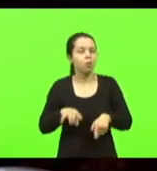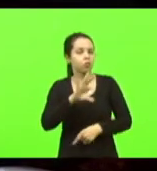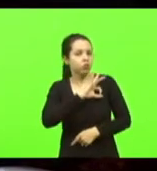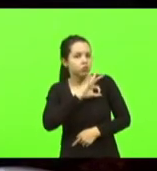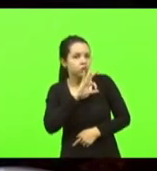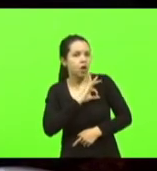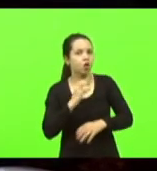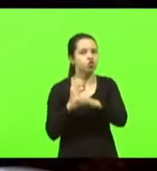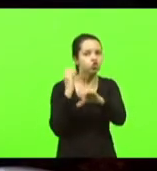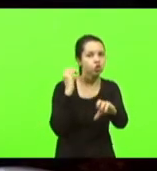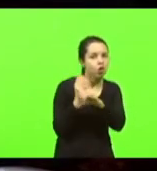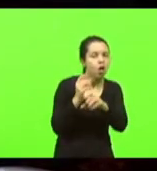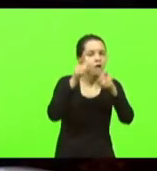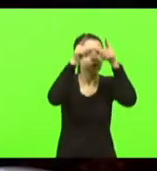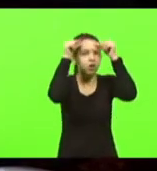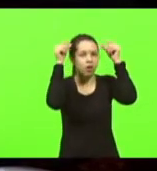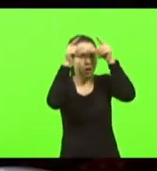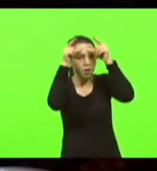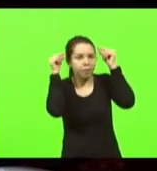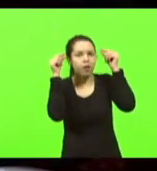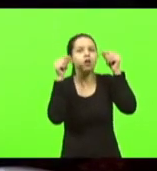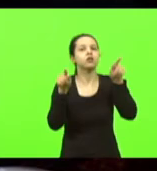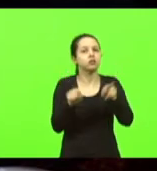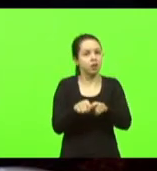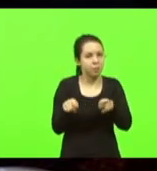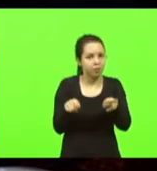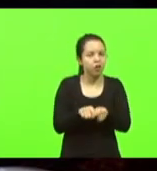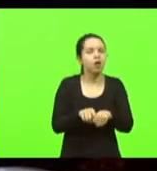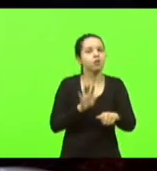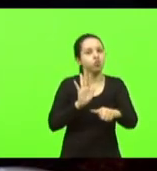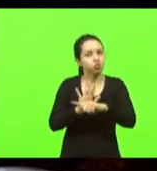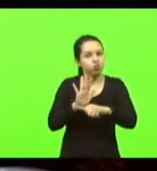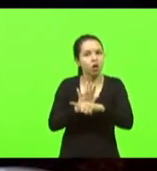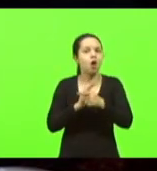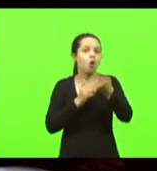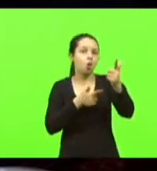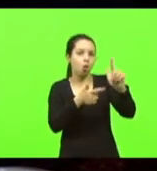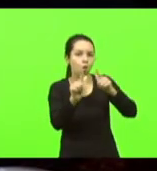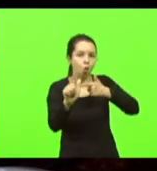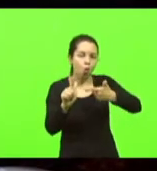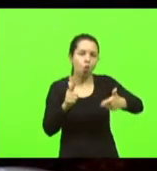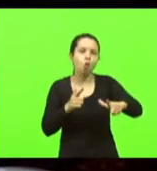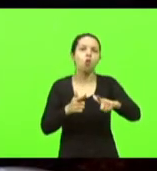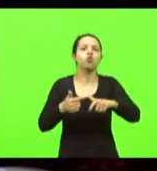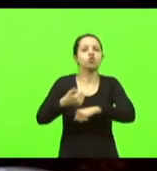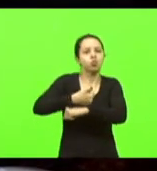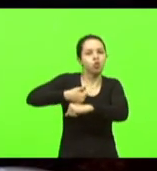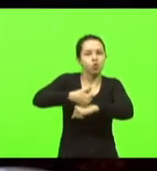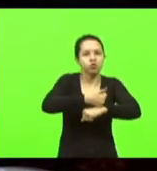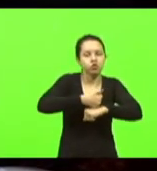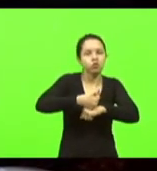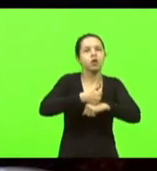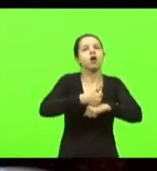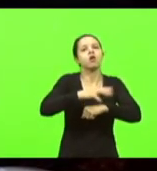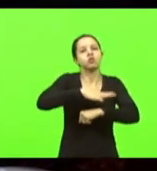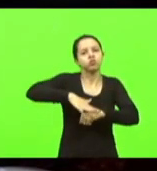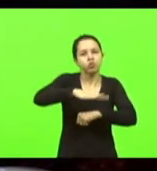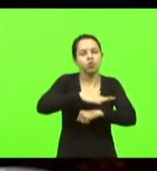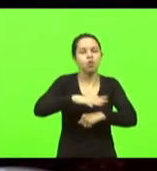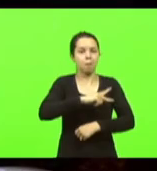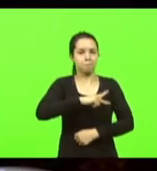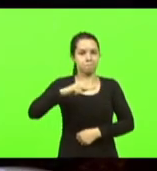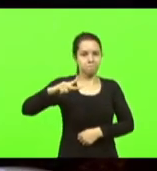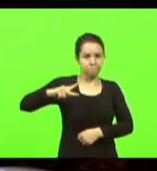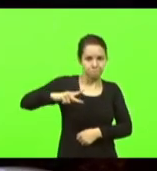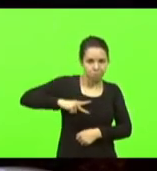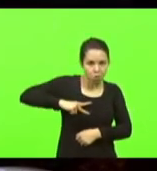engenheiro ou enfermeira também beneficiará outros segmentos do funcionalismo público estadual e